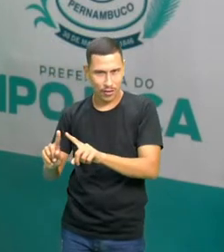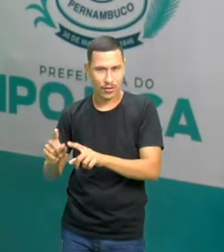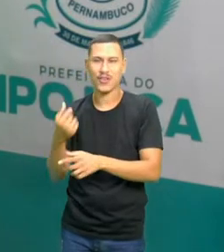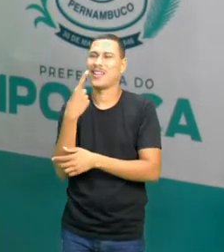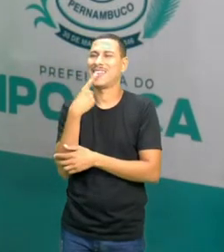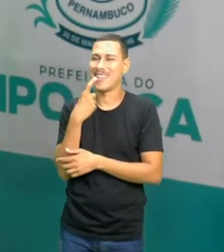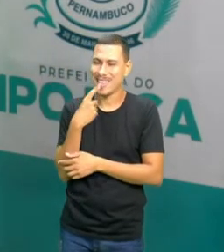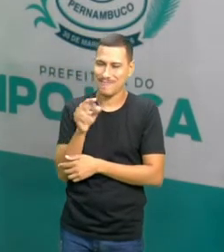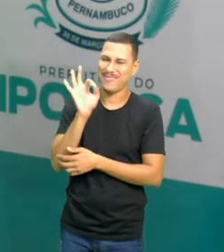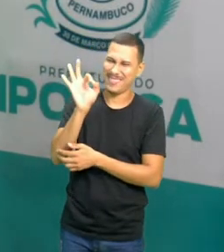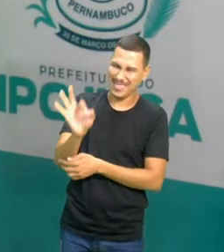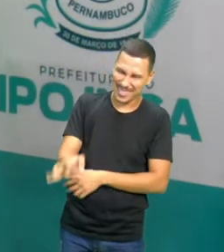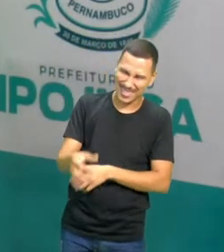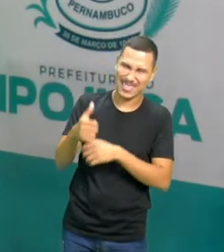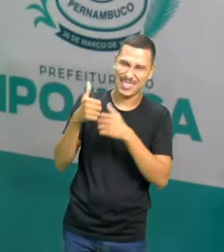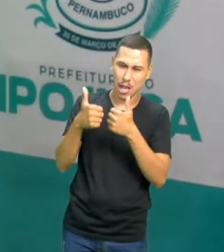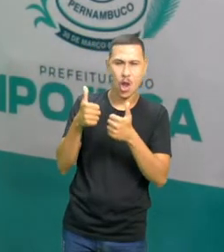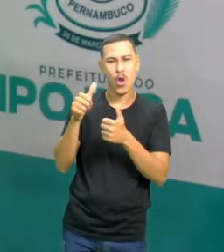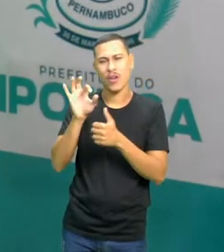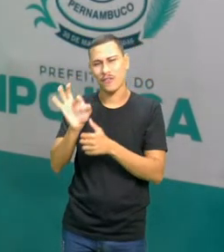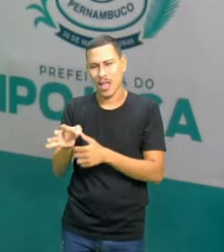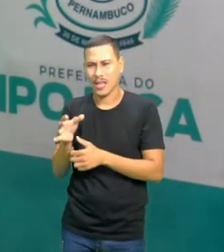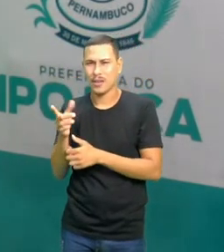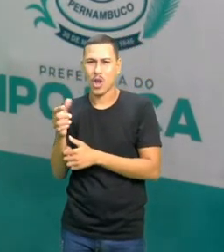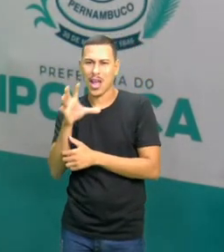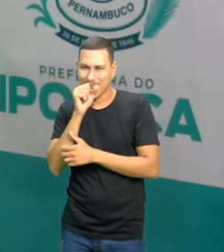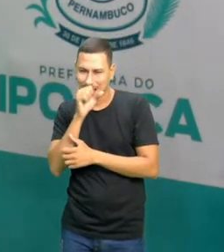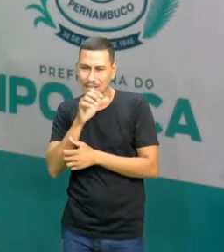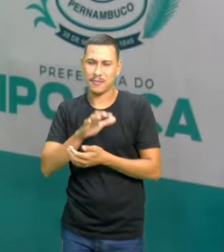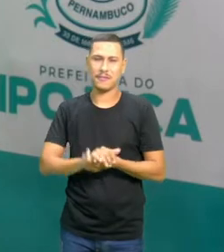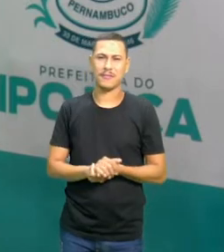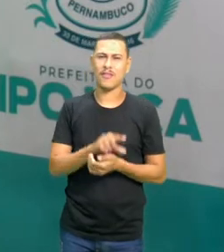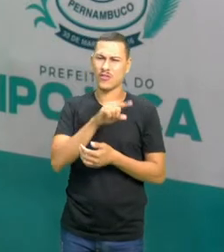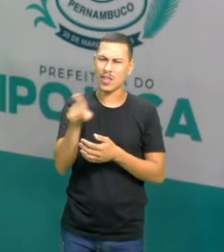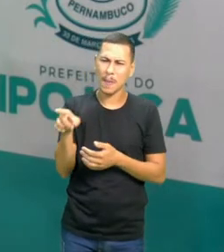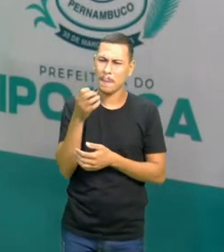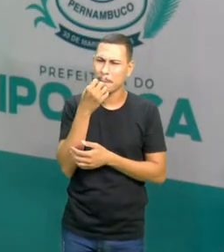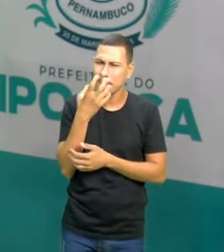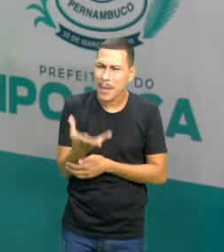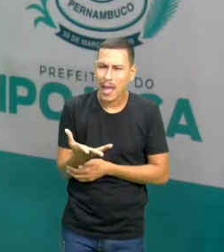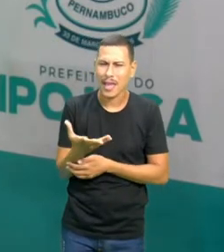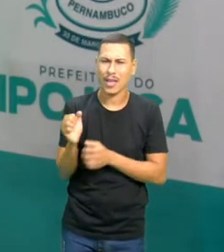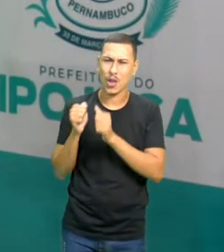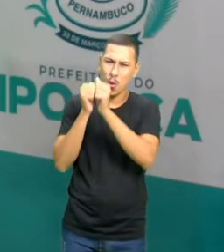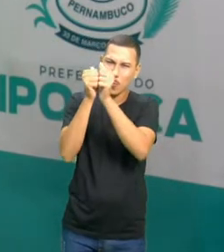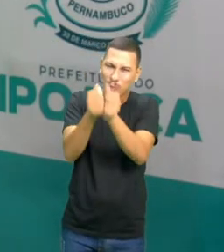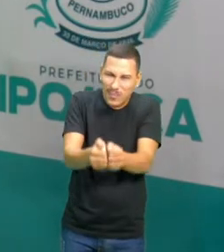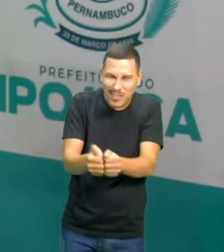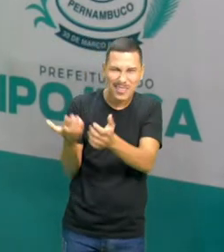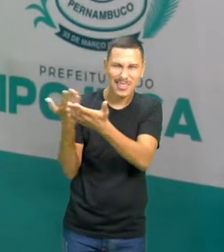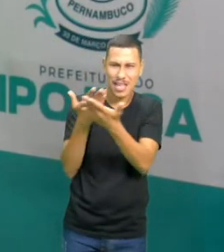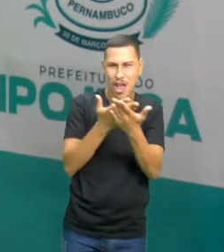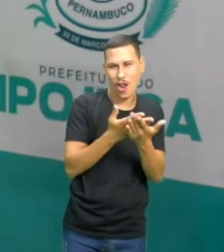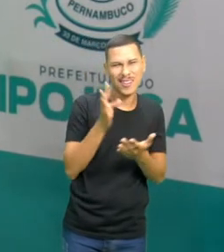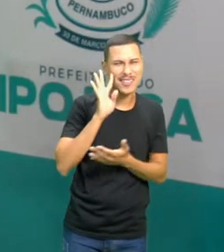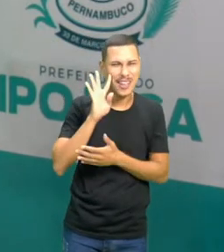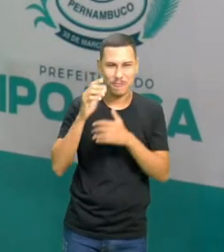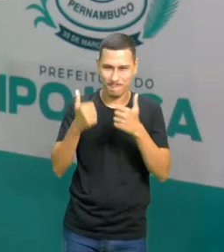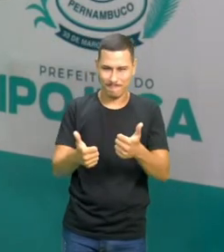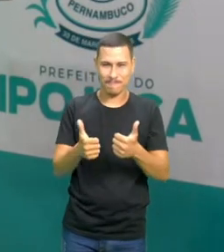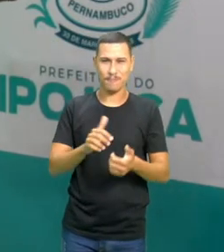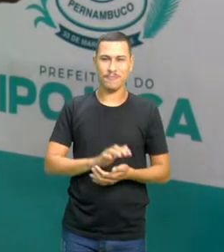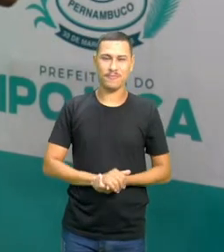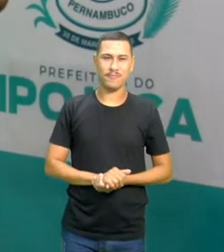É isso aí, pessoal, é o laranja. Você está indo muito bem, acompanhando maravilhosamente a nossa aula.